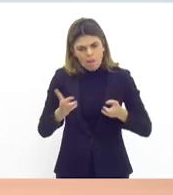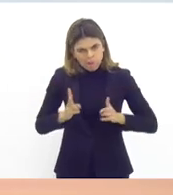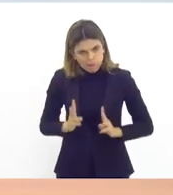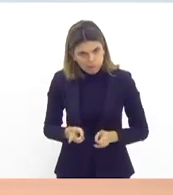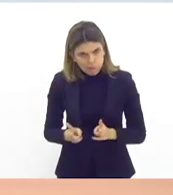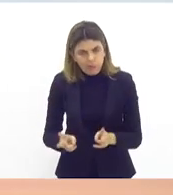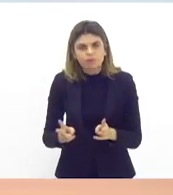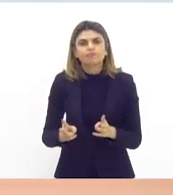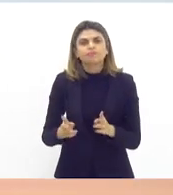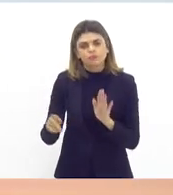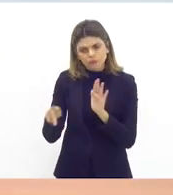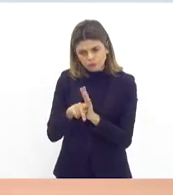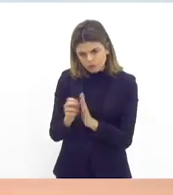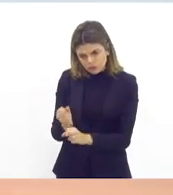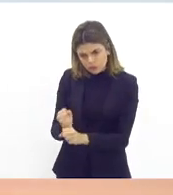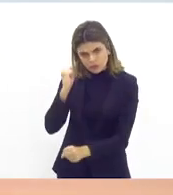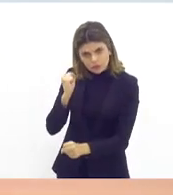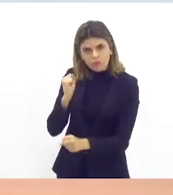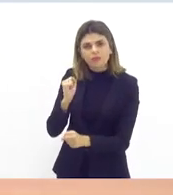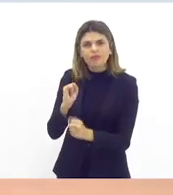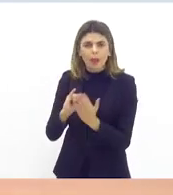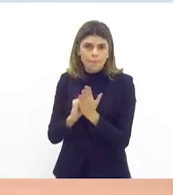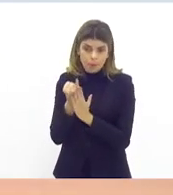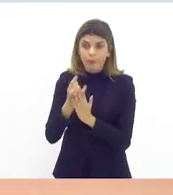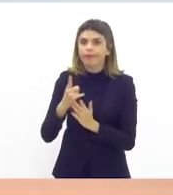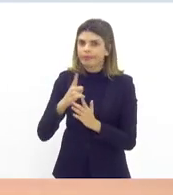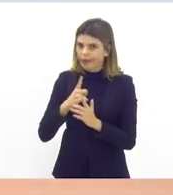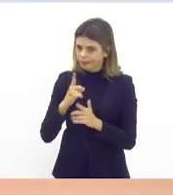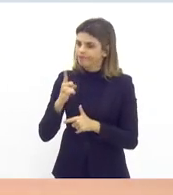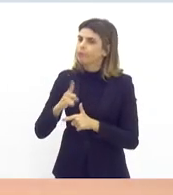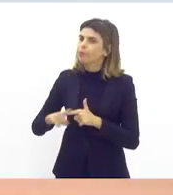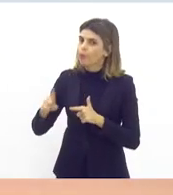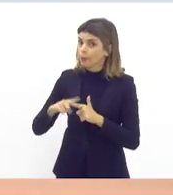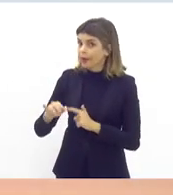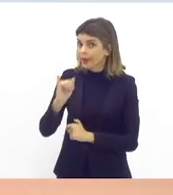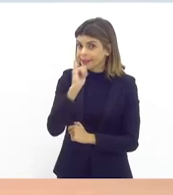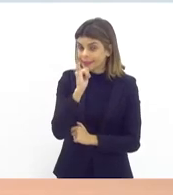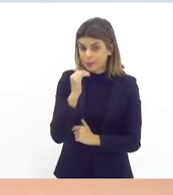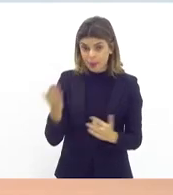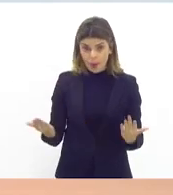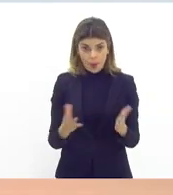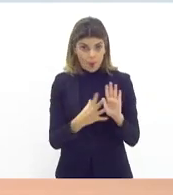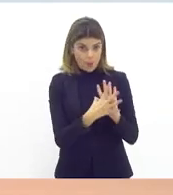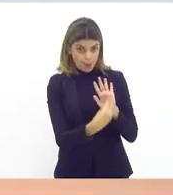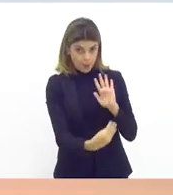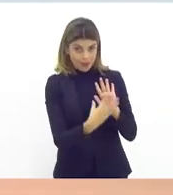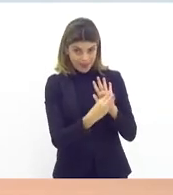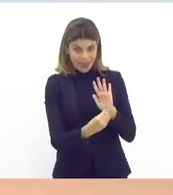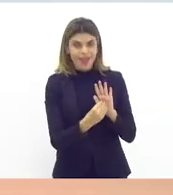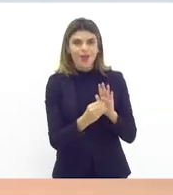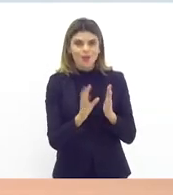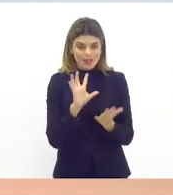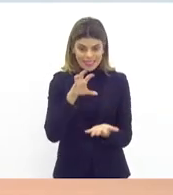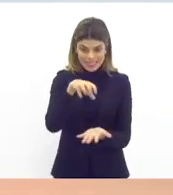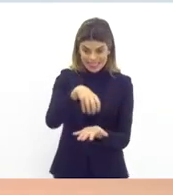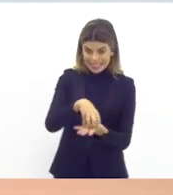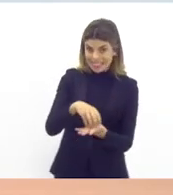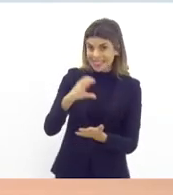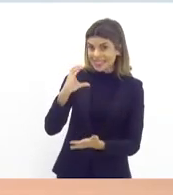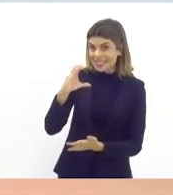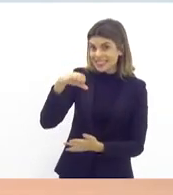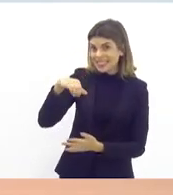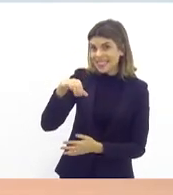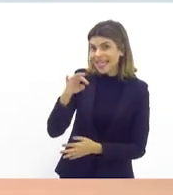sua arrecadação do imposto, mas isso gera vários problemas. Por exemplo, nesse modelo de arrecadação centralizada, se